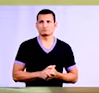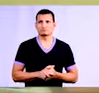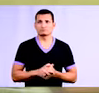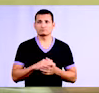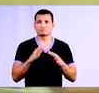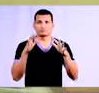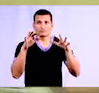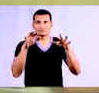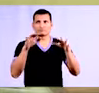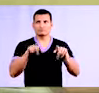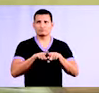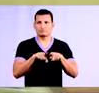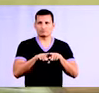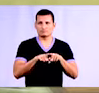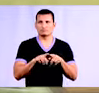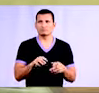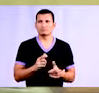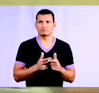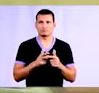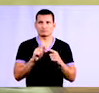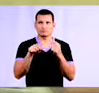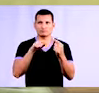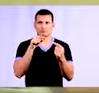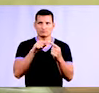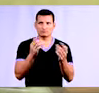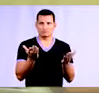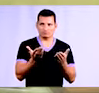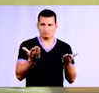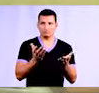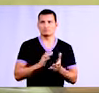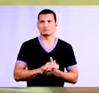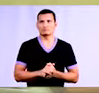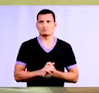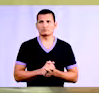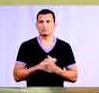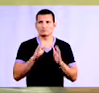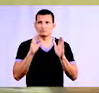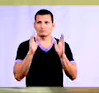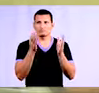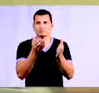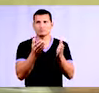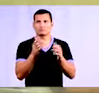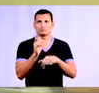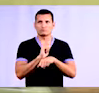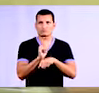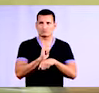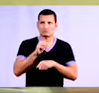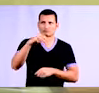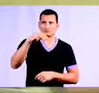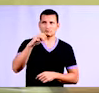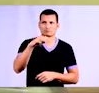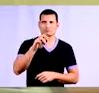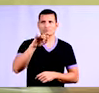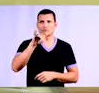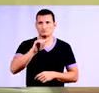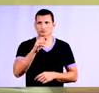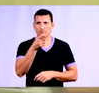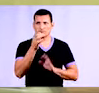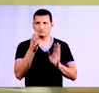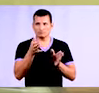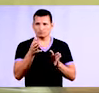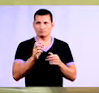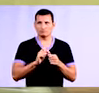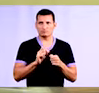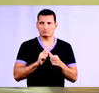quê? Porque o nosso objetivo hoje, como a professora falou, ele é focado no gerenciamento da memória. Você que já